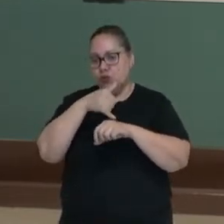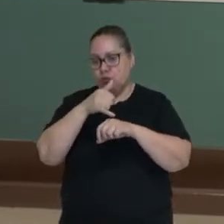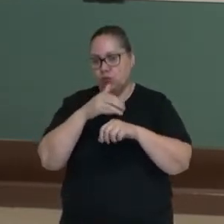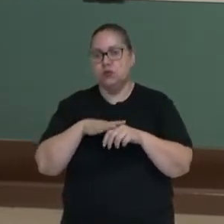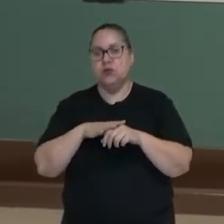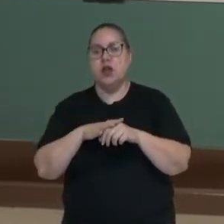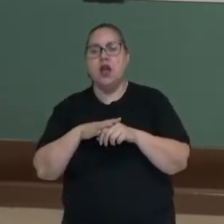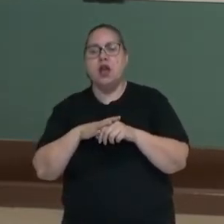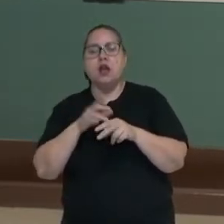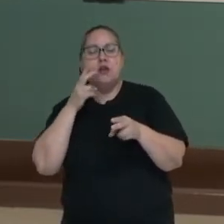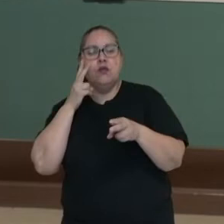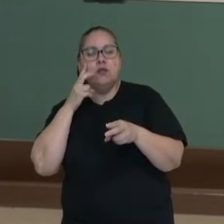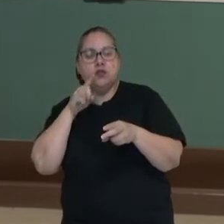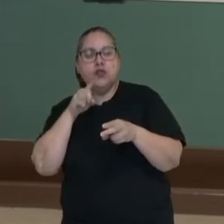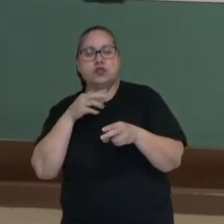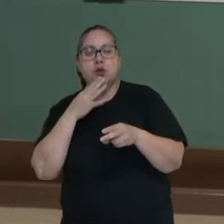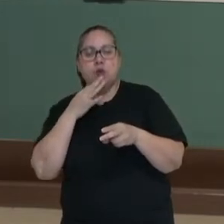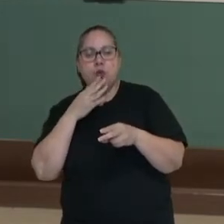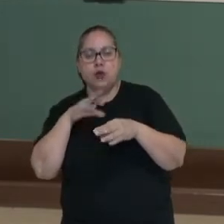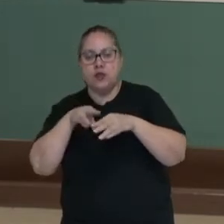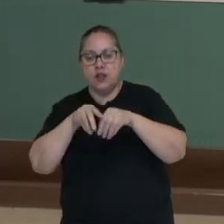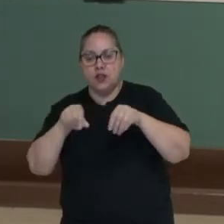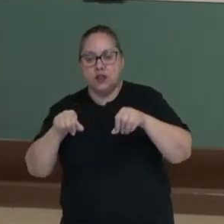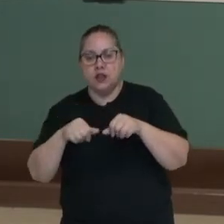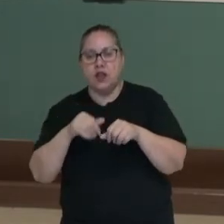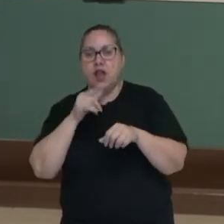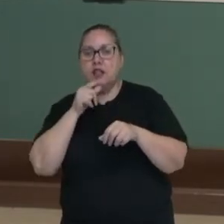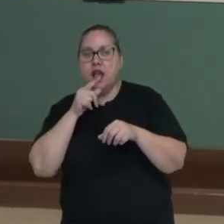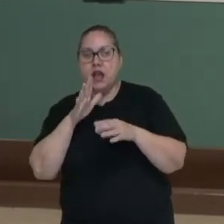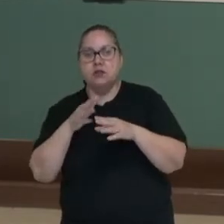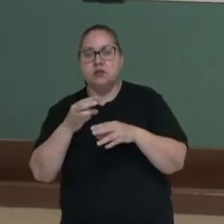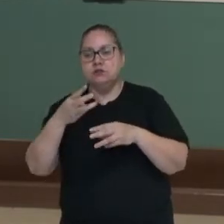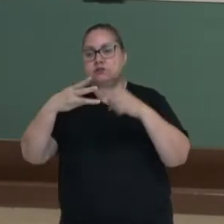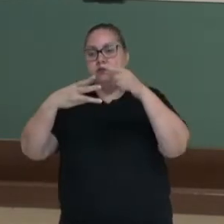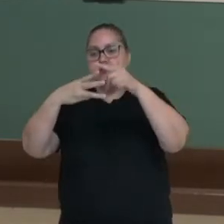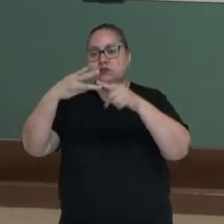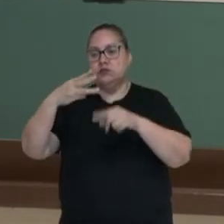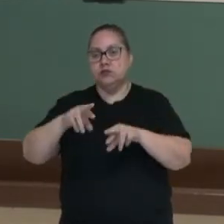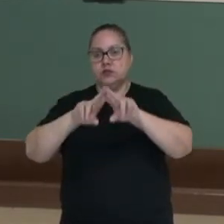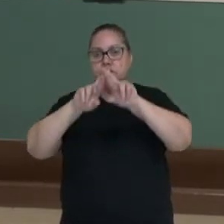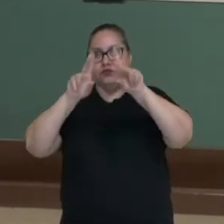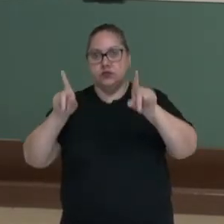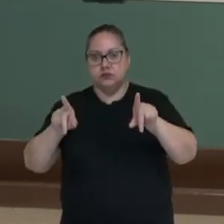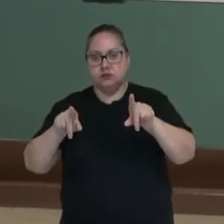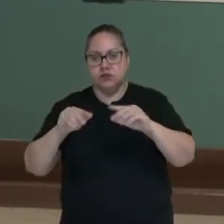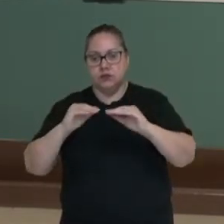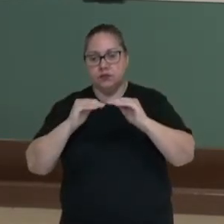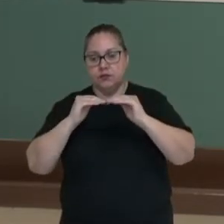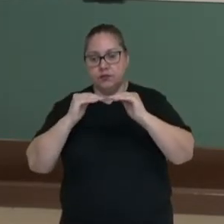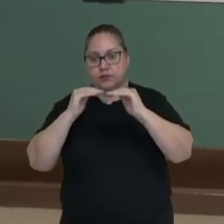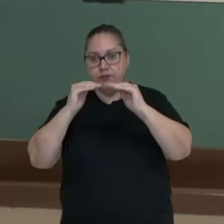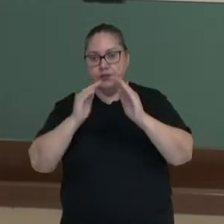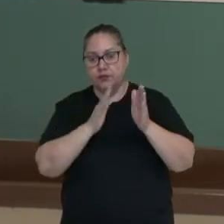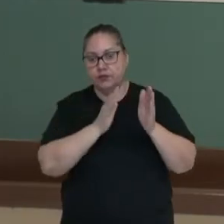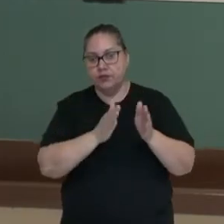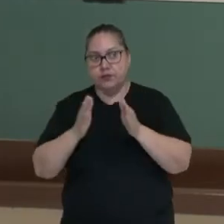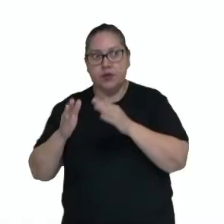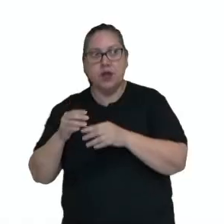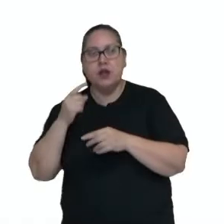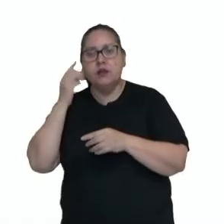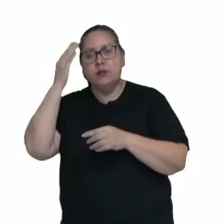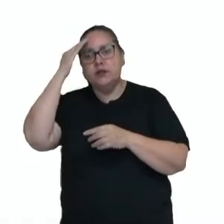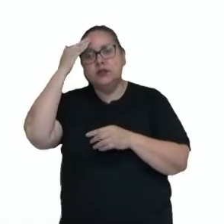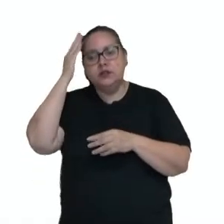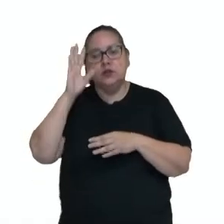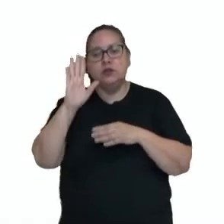cor da água e eu identifico a cor da areia. Três elementos diferentes, três fases. Para entender